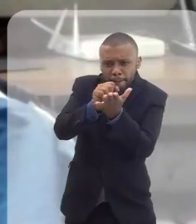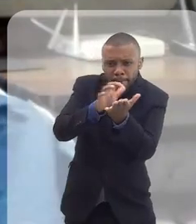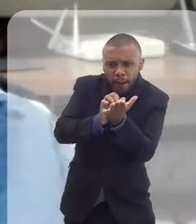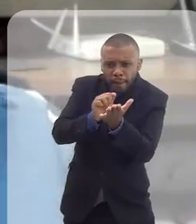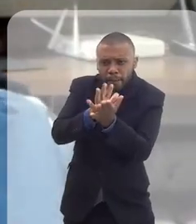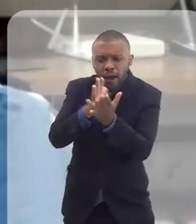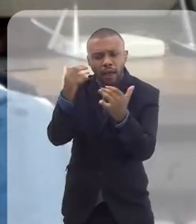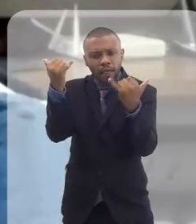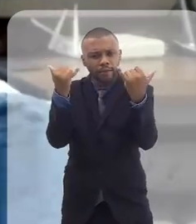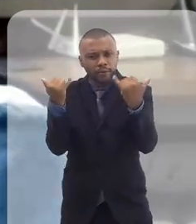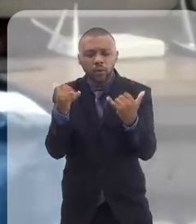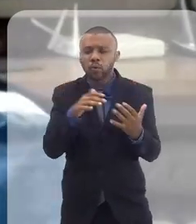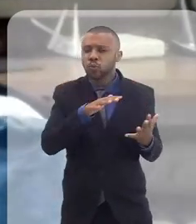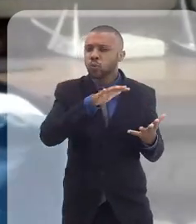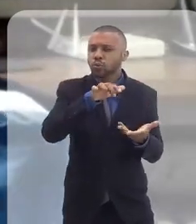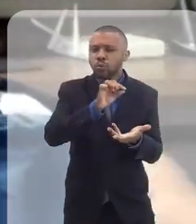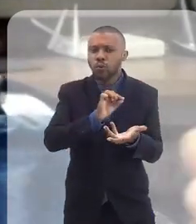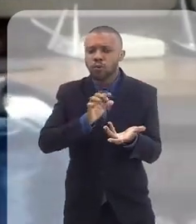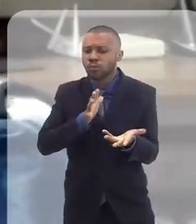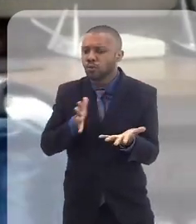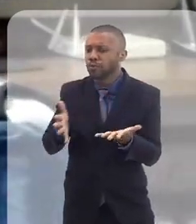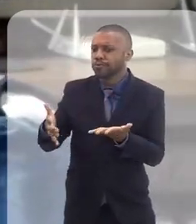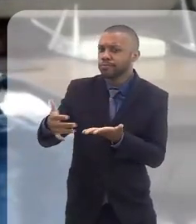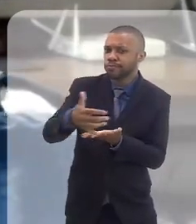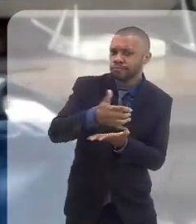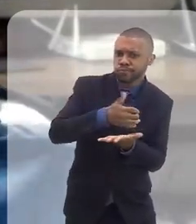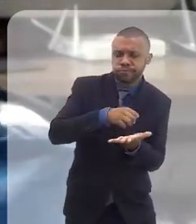mundo com essa